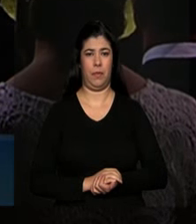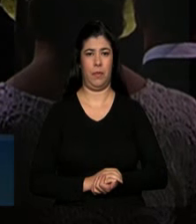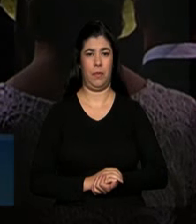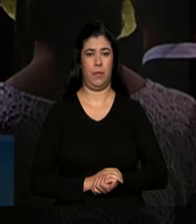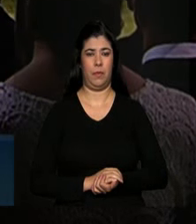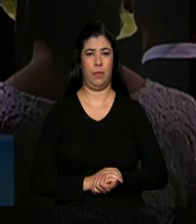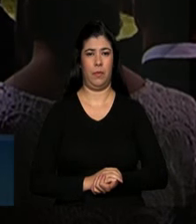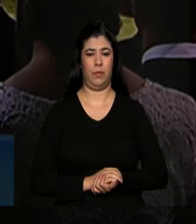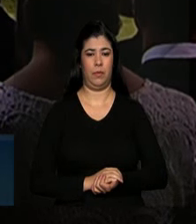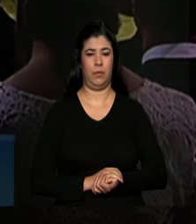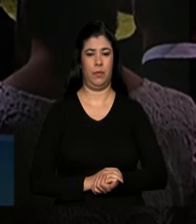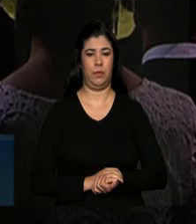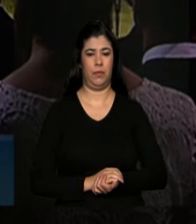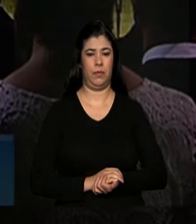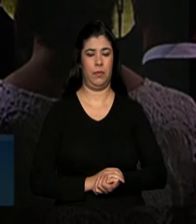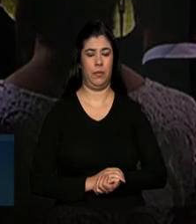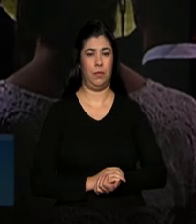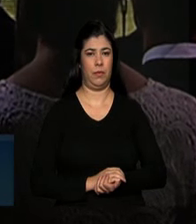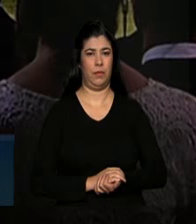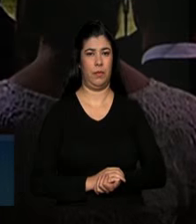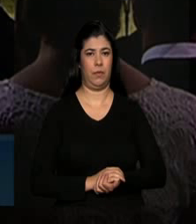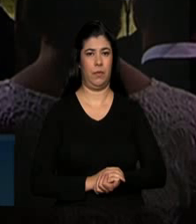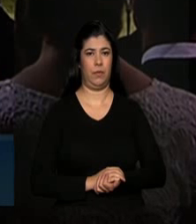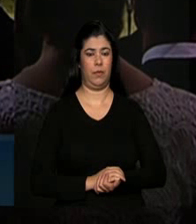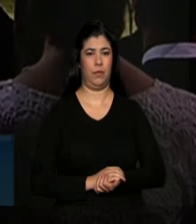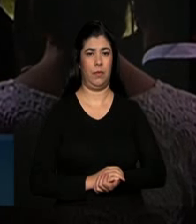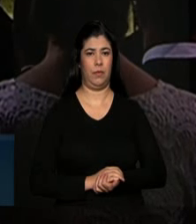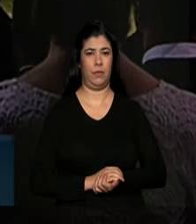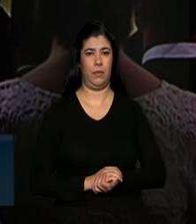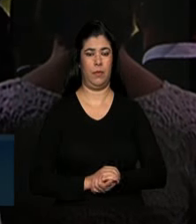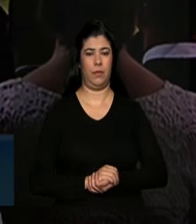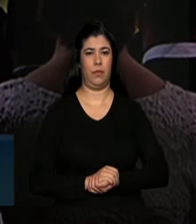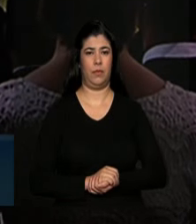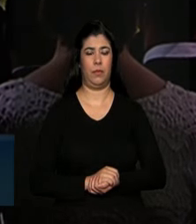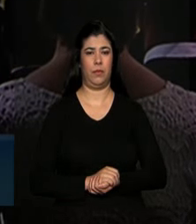Não vai ter hino? Não?